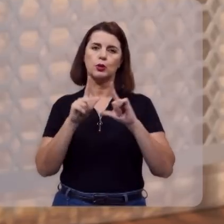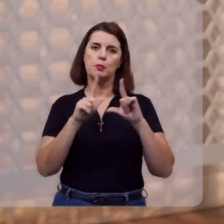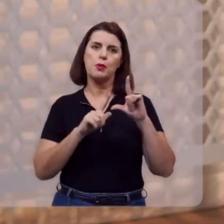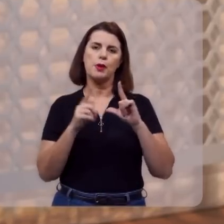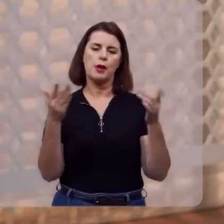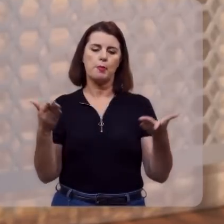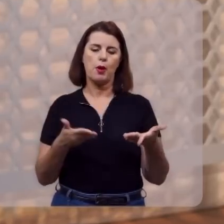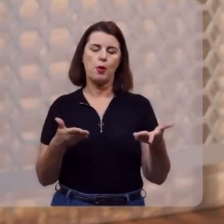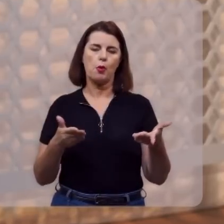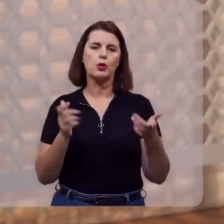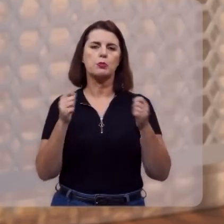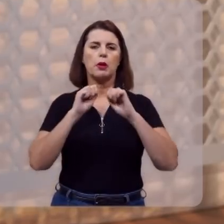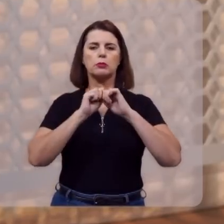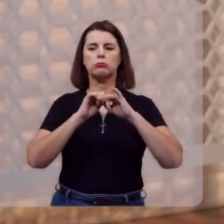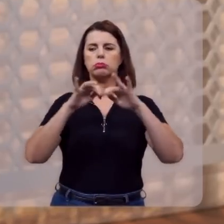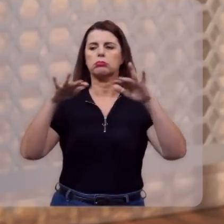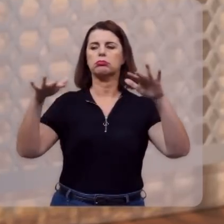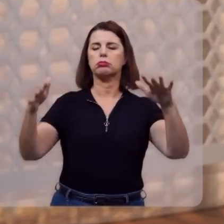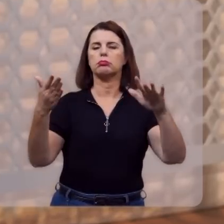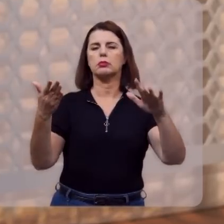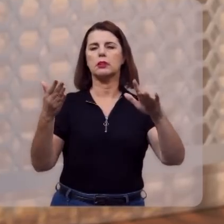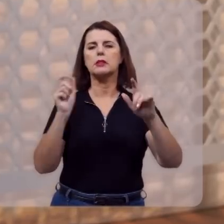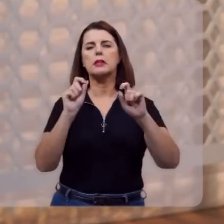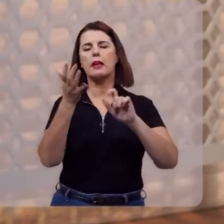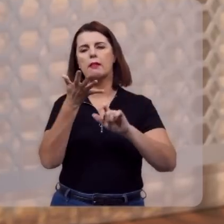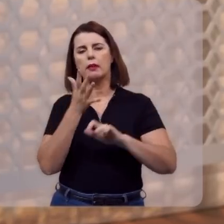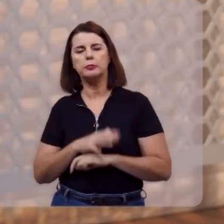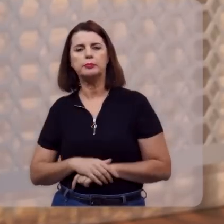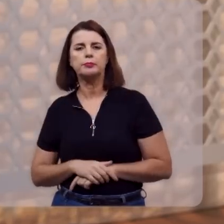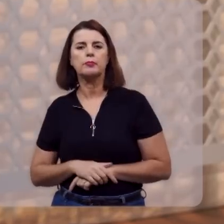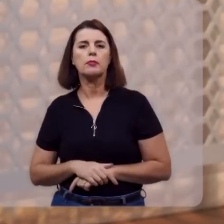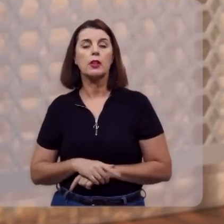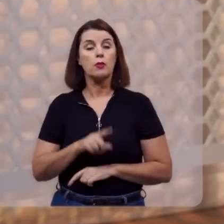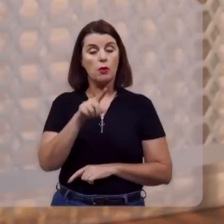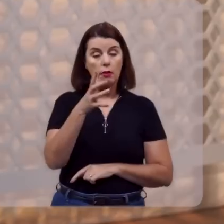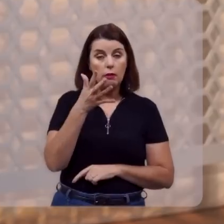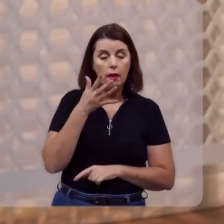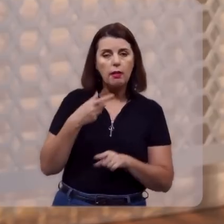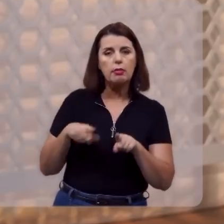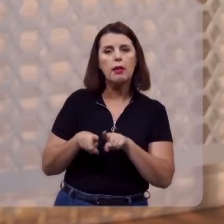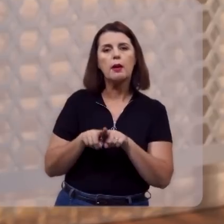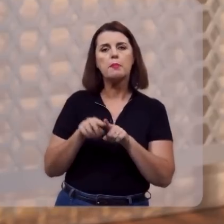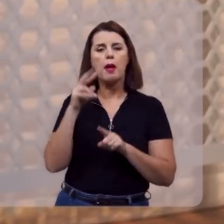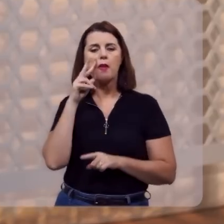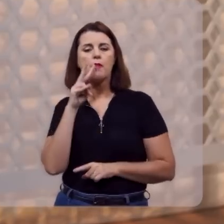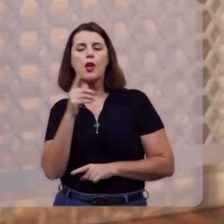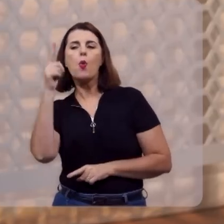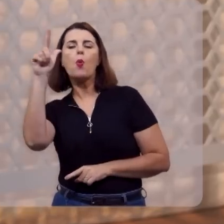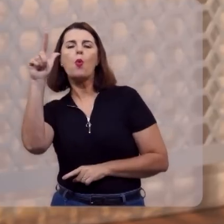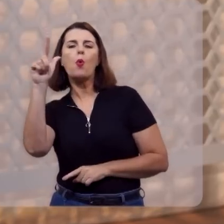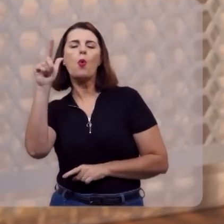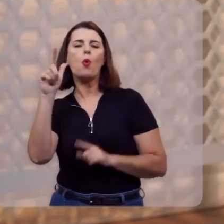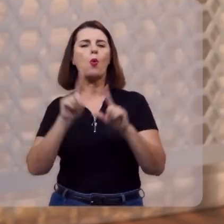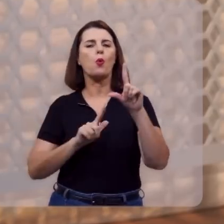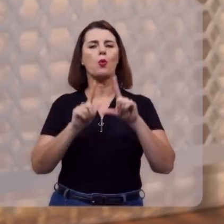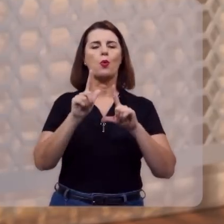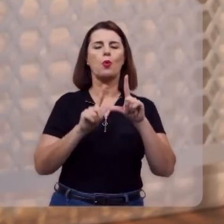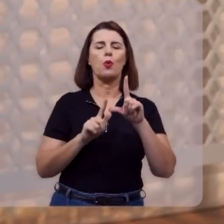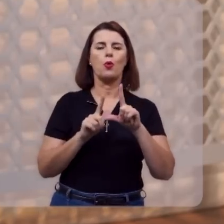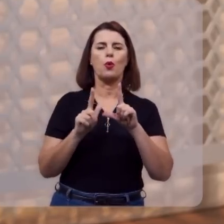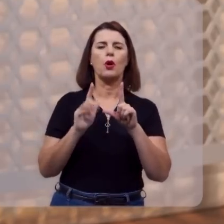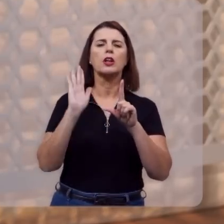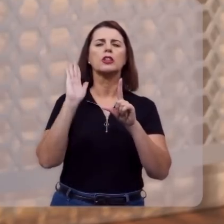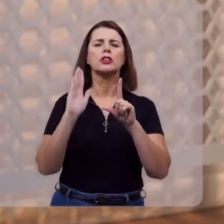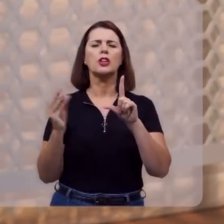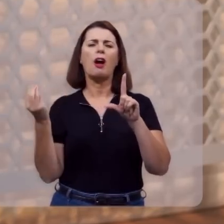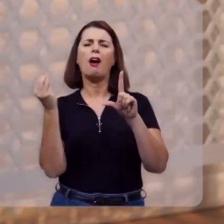nosso programa, o programa de hoje. Você vai poder compartilhar com quem você quiser. E se você quer assistir a outros programas